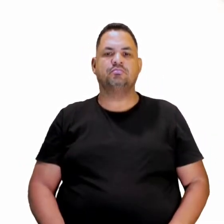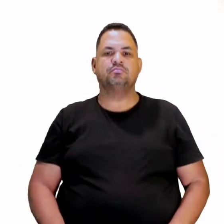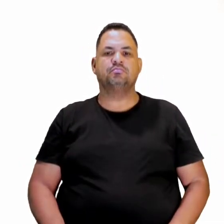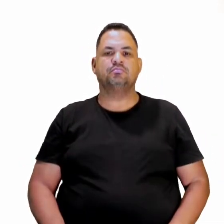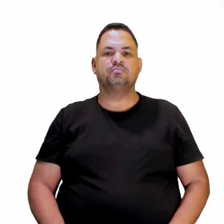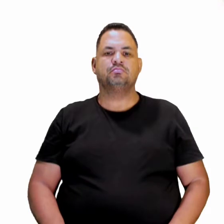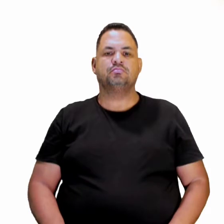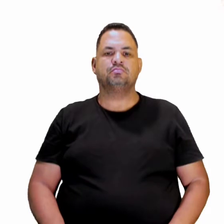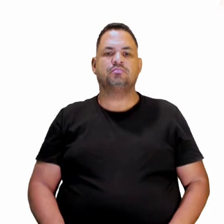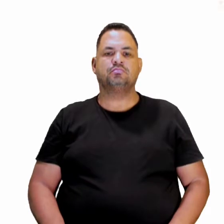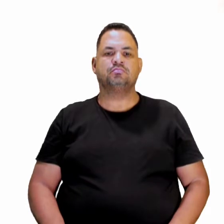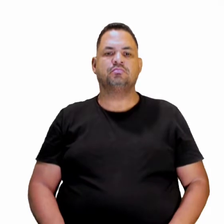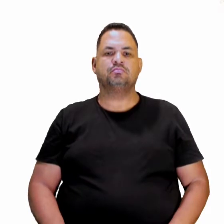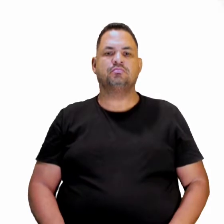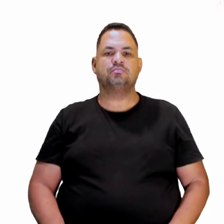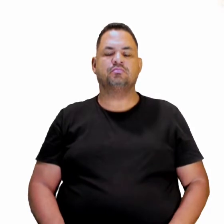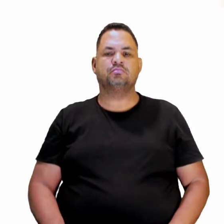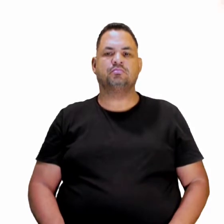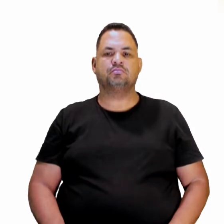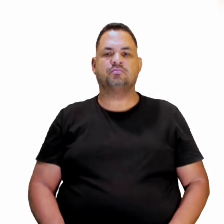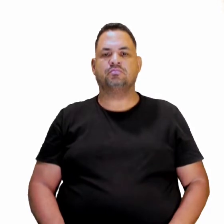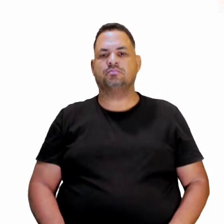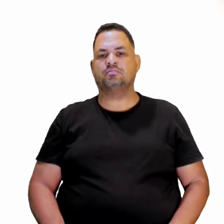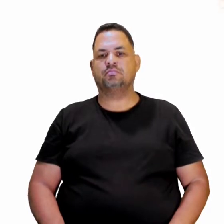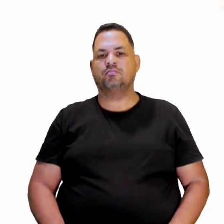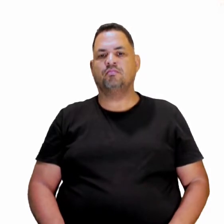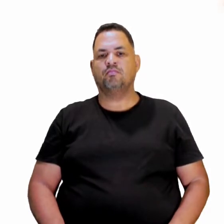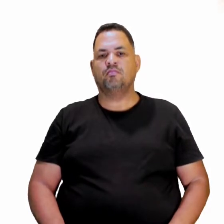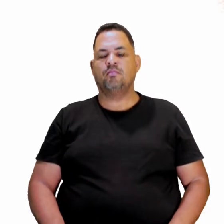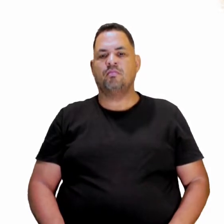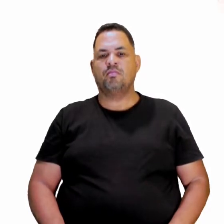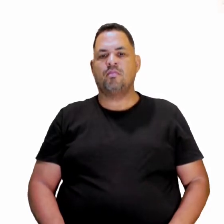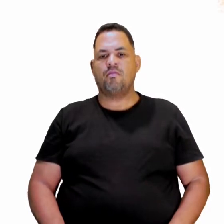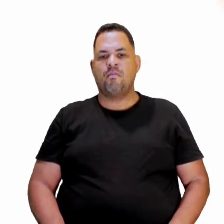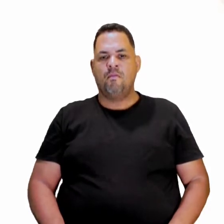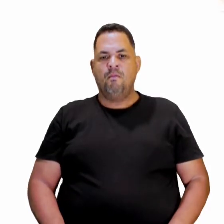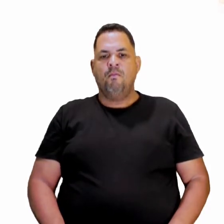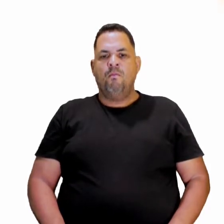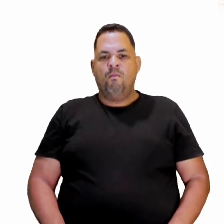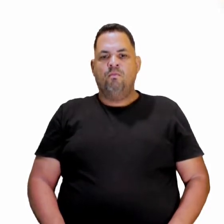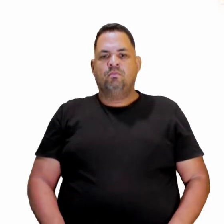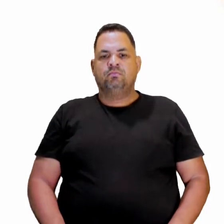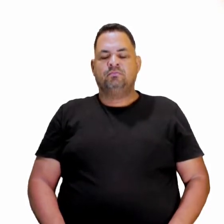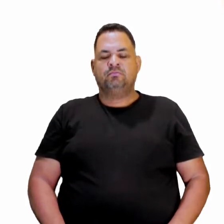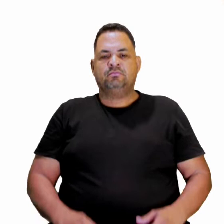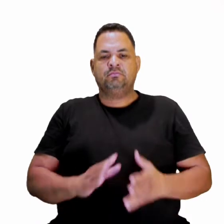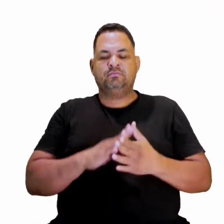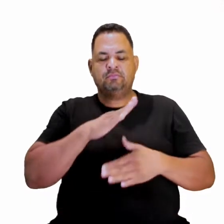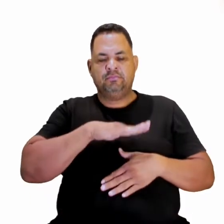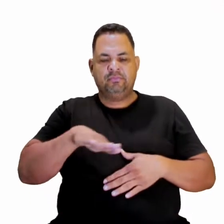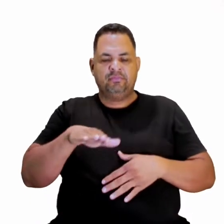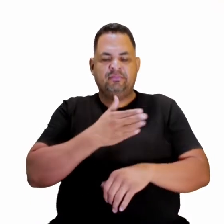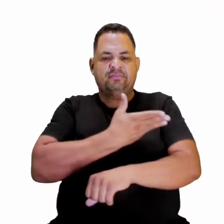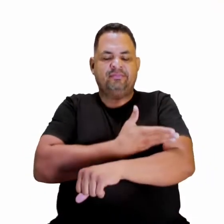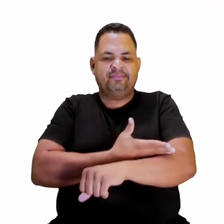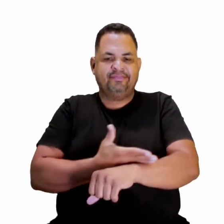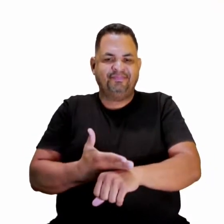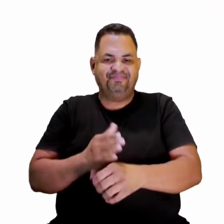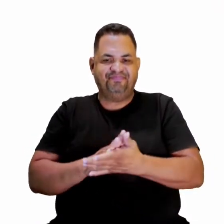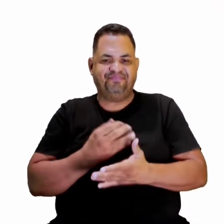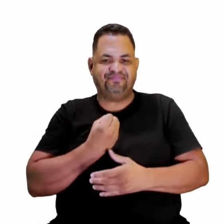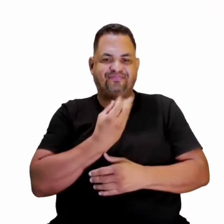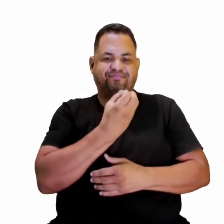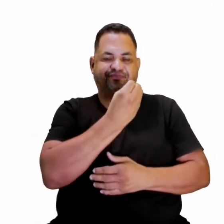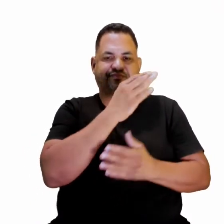behaved in the school trip. As crianças se comportaram na viagem